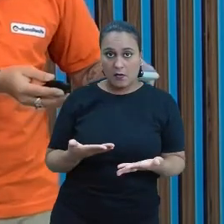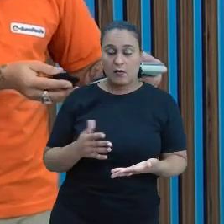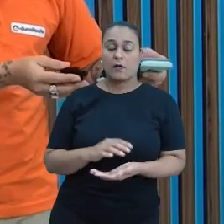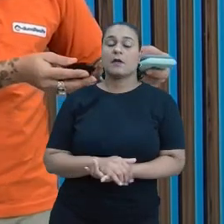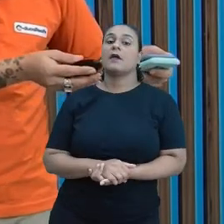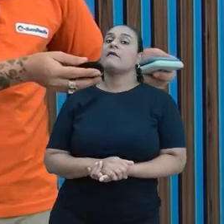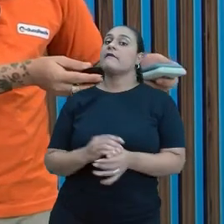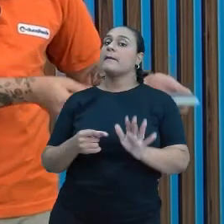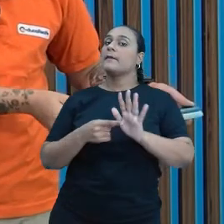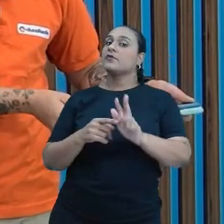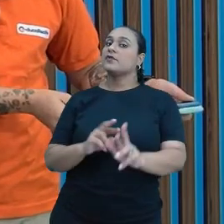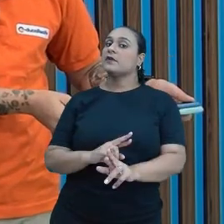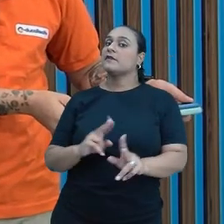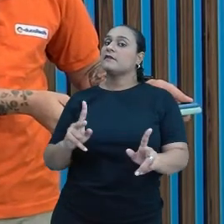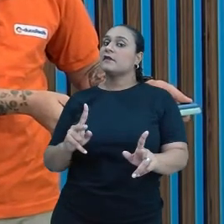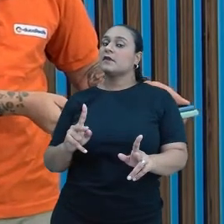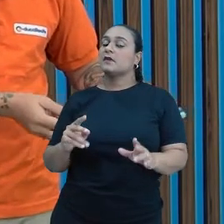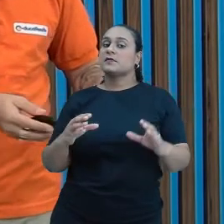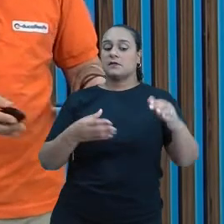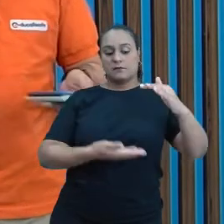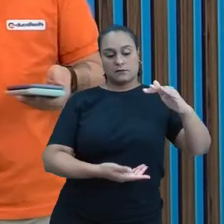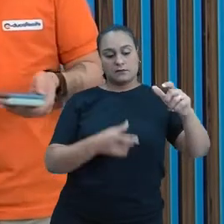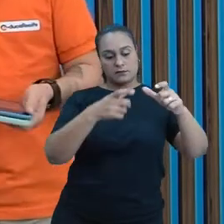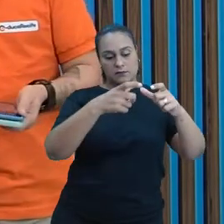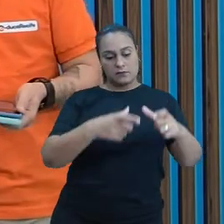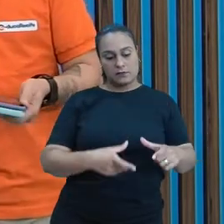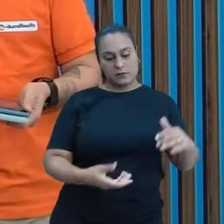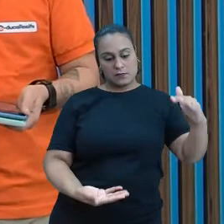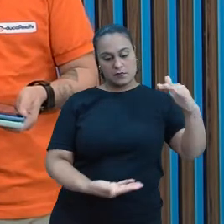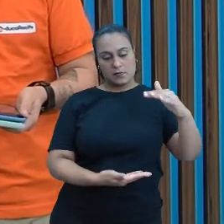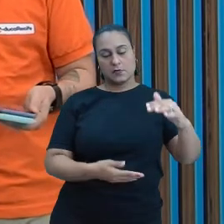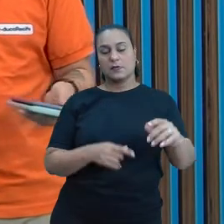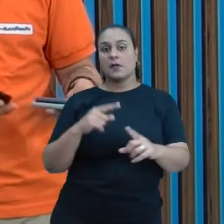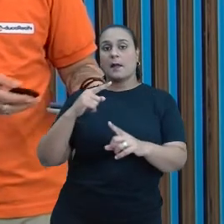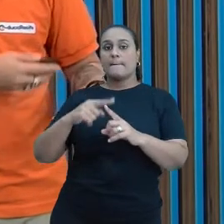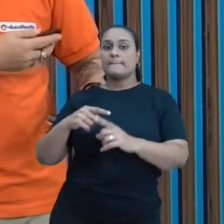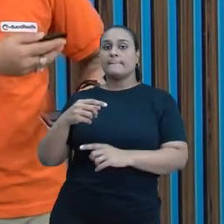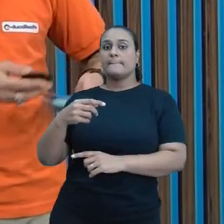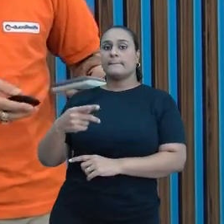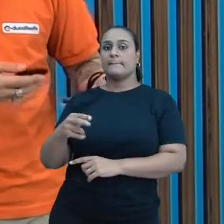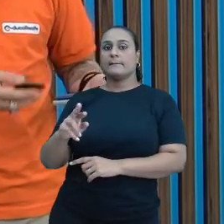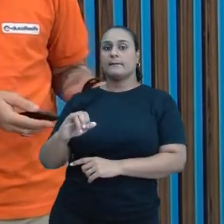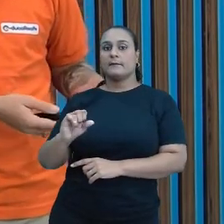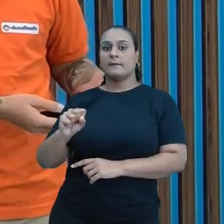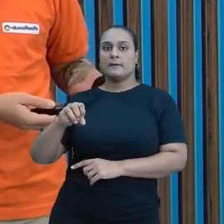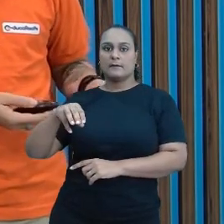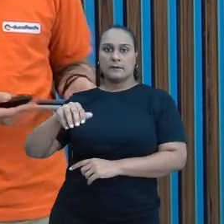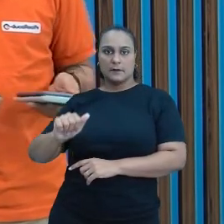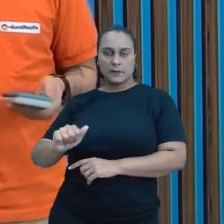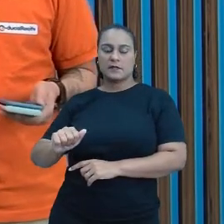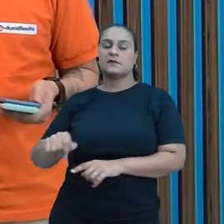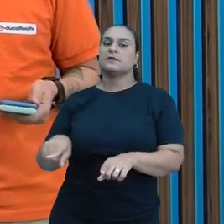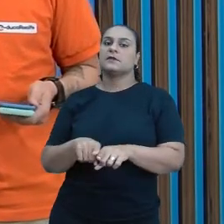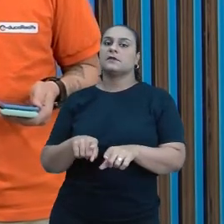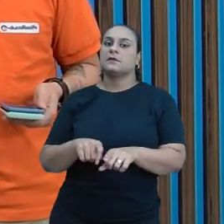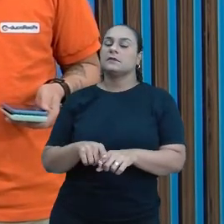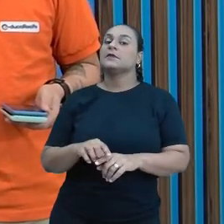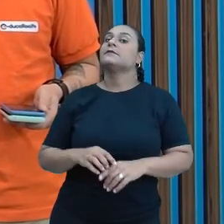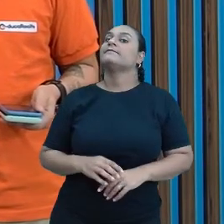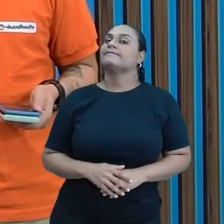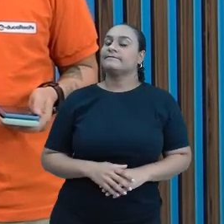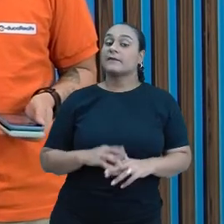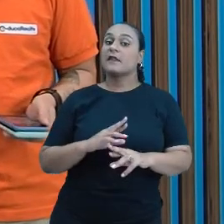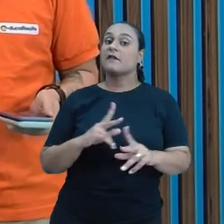distinção entre o que a gente vai utilizar no cilindro e no prisma, simplesmente porque o que coincidia a gente já trouxe até agora. O que